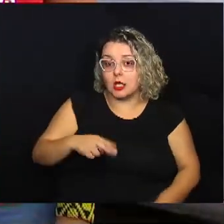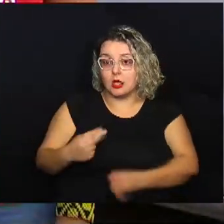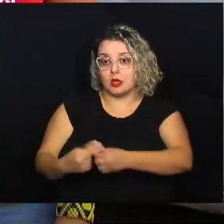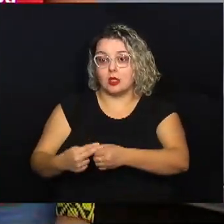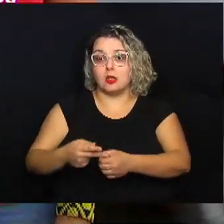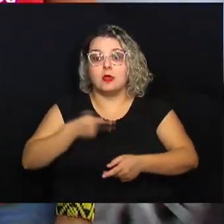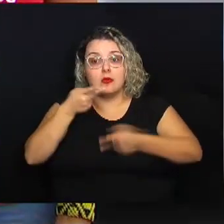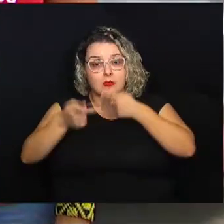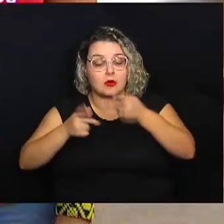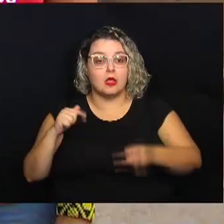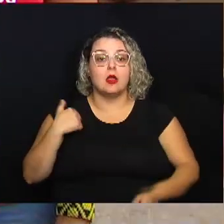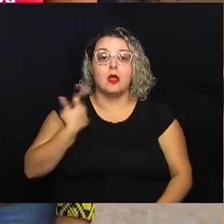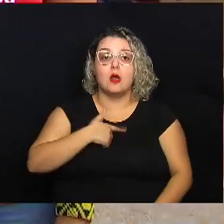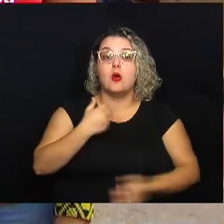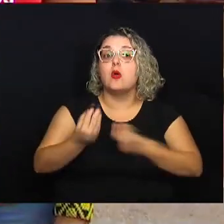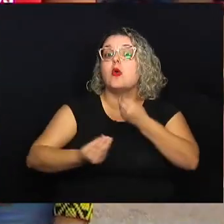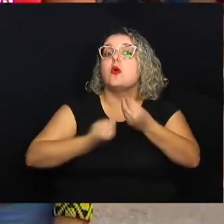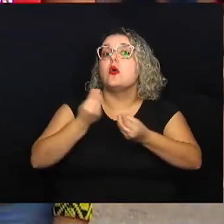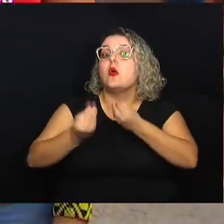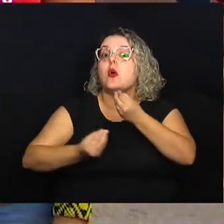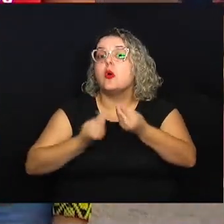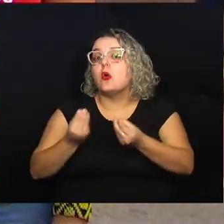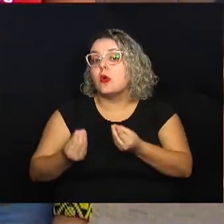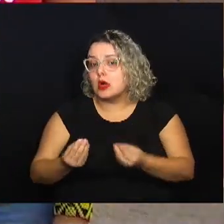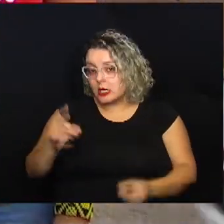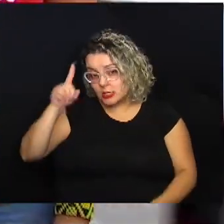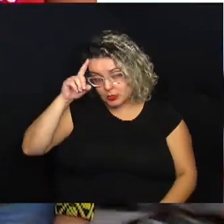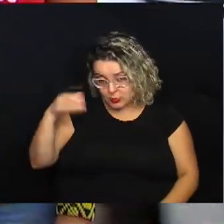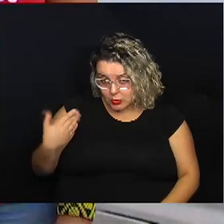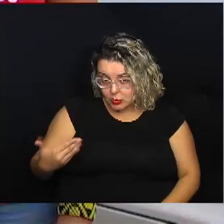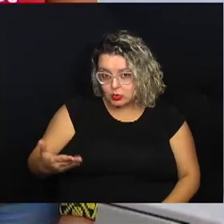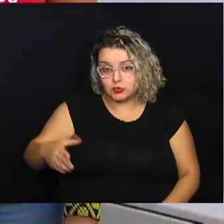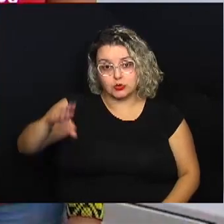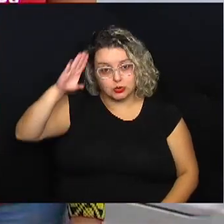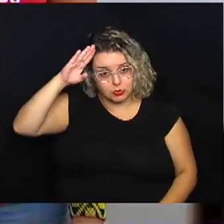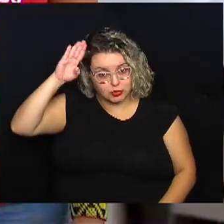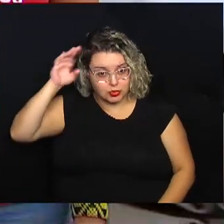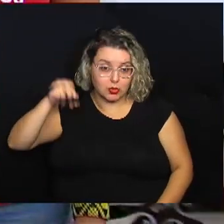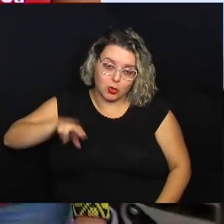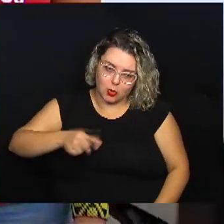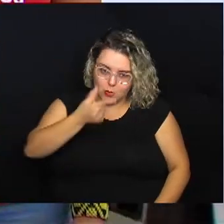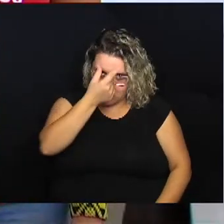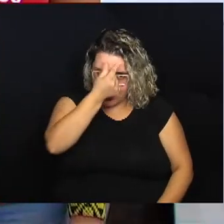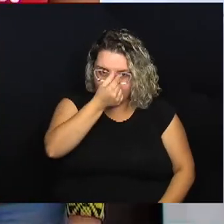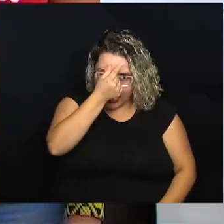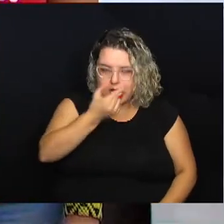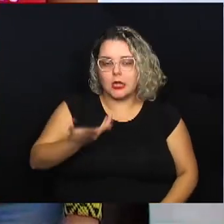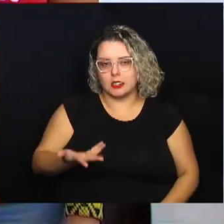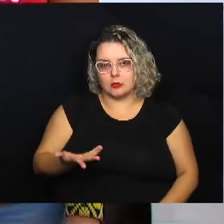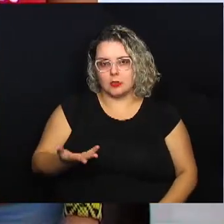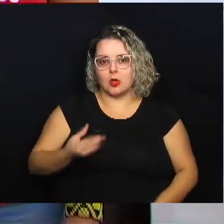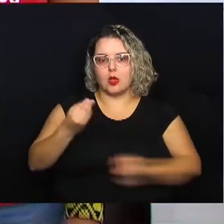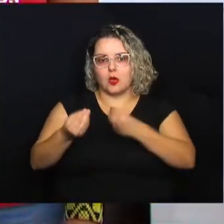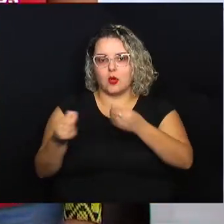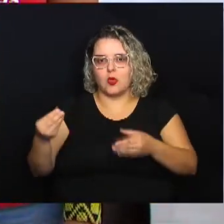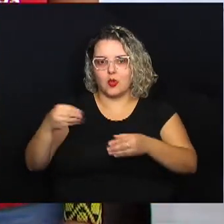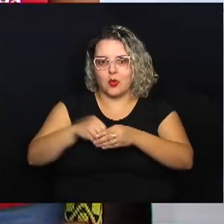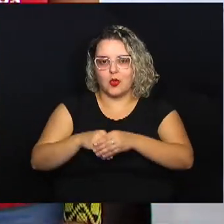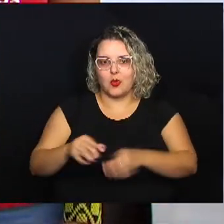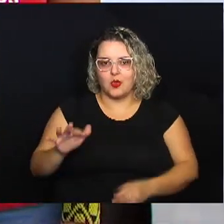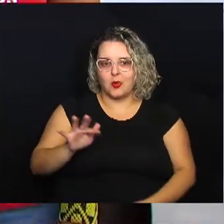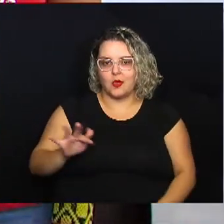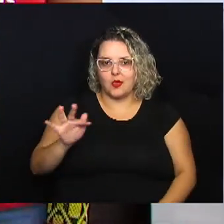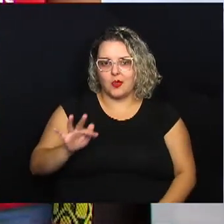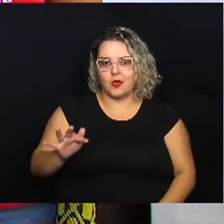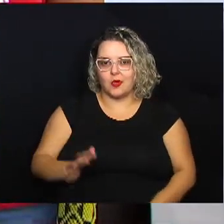pra gente como que é a sua vida acadêmica, né? Como que é estar se inserindo aqui na faculdade.